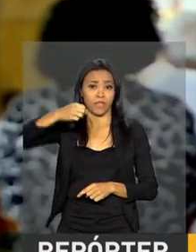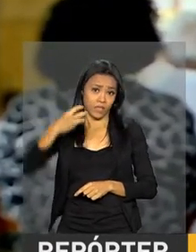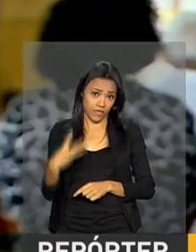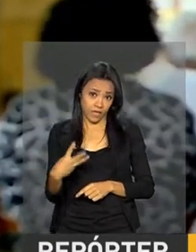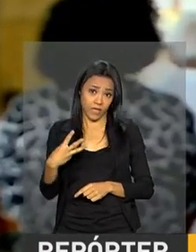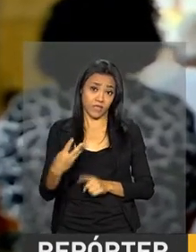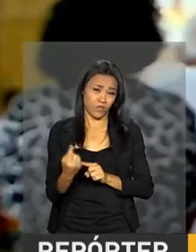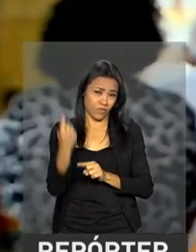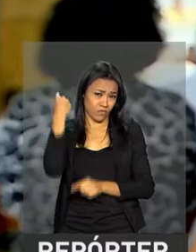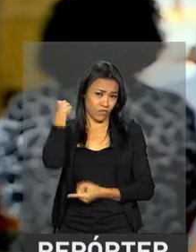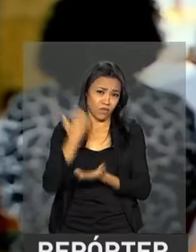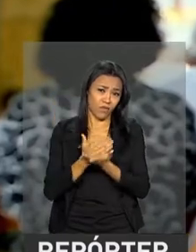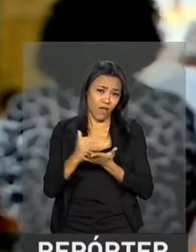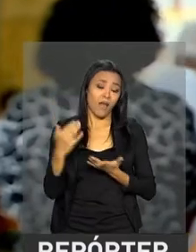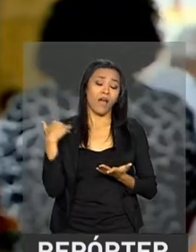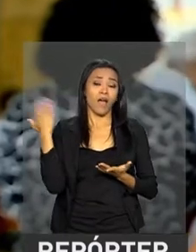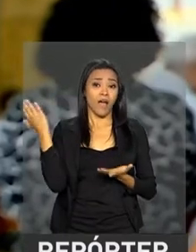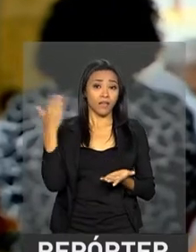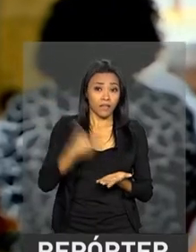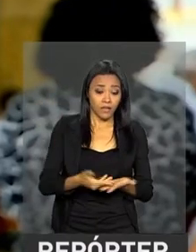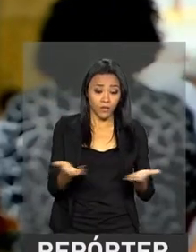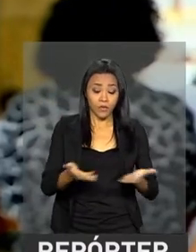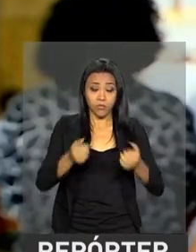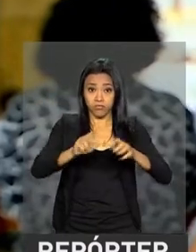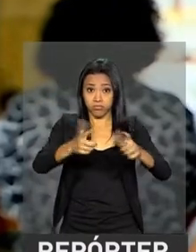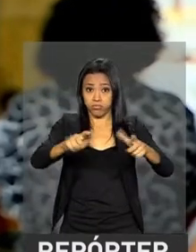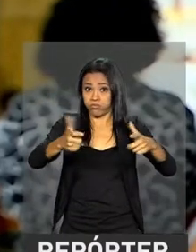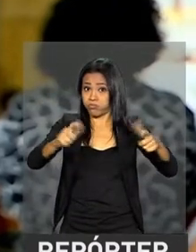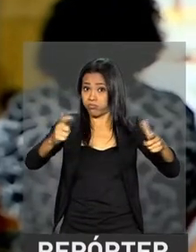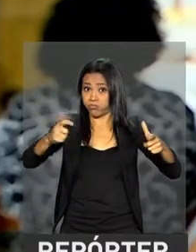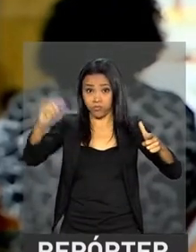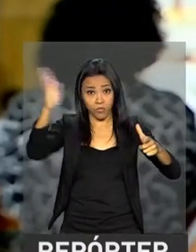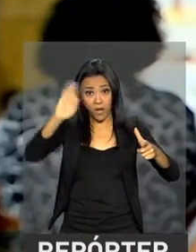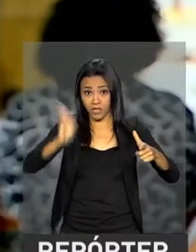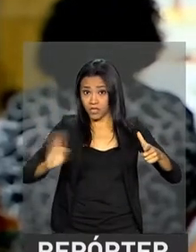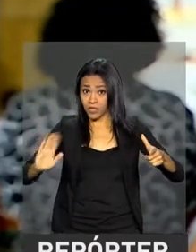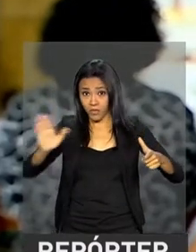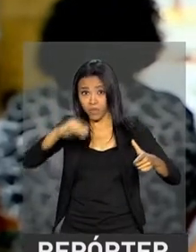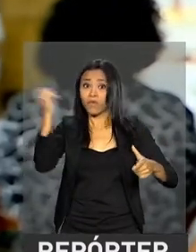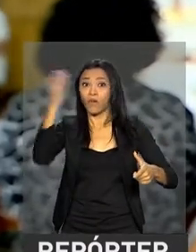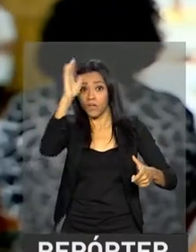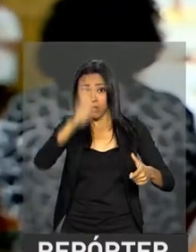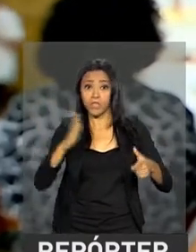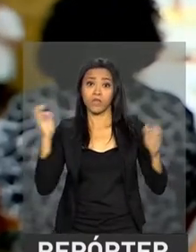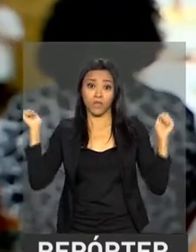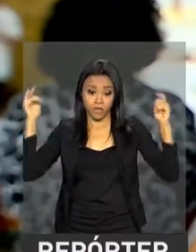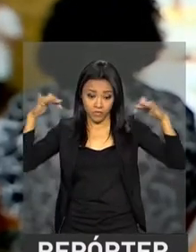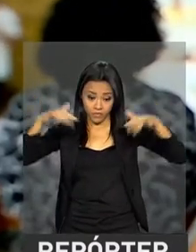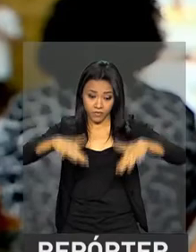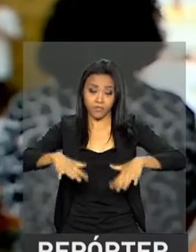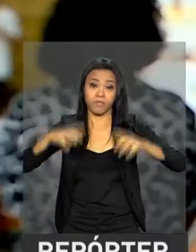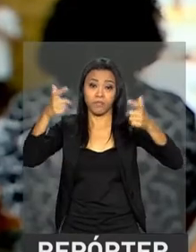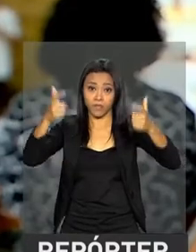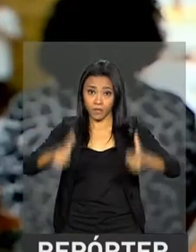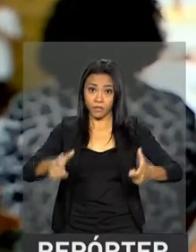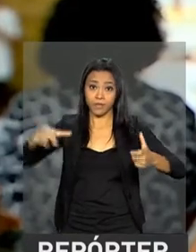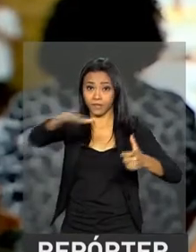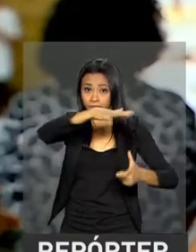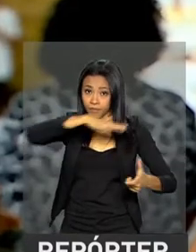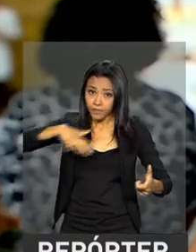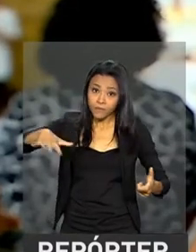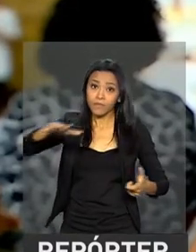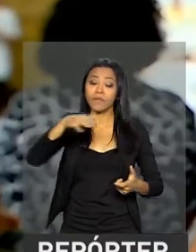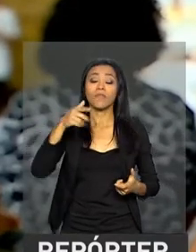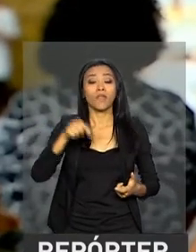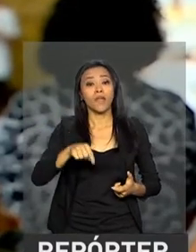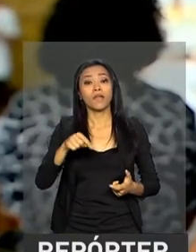ganhou grandes dimensões, atraindo cada vez mais fiéis do Brasil e do exterior. Nesta edição, a de número